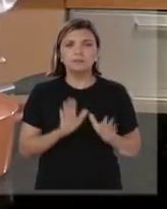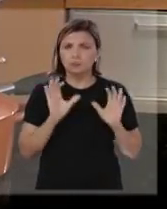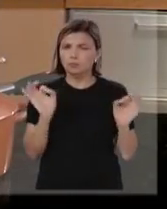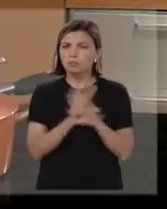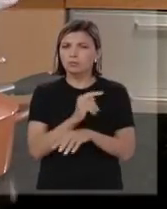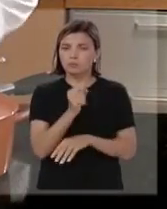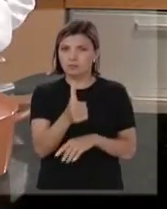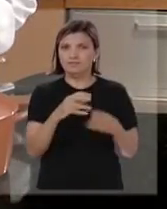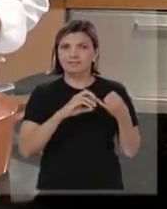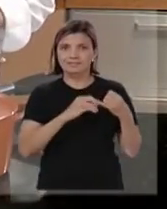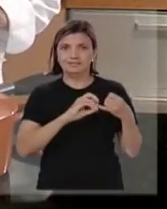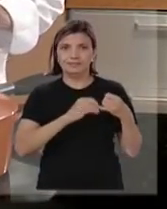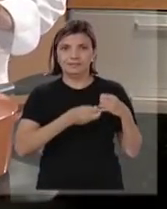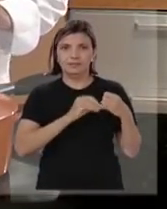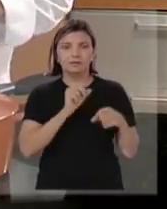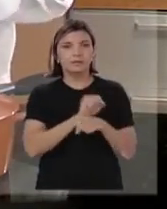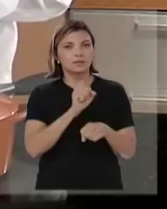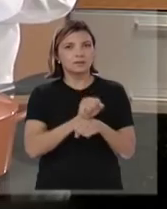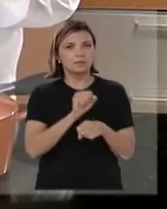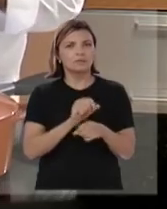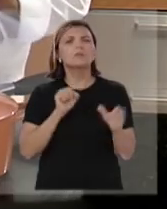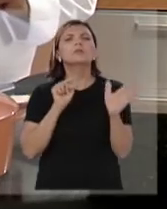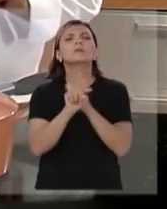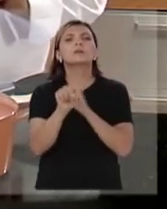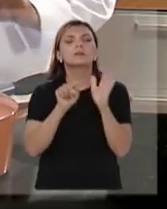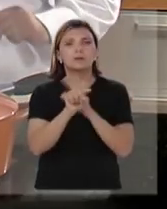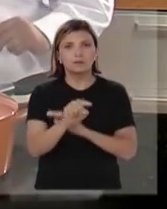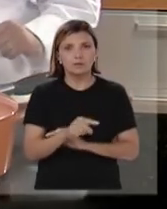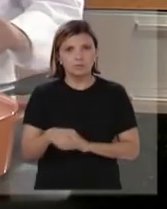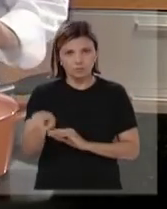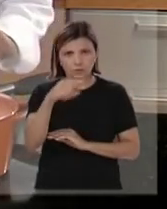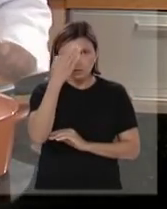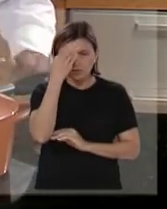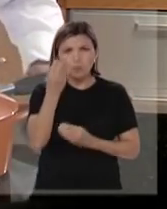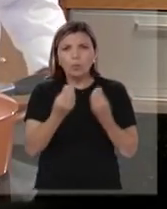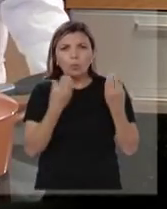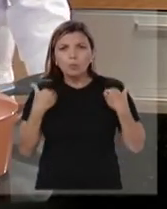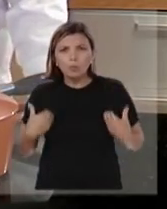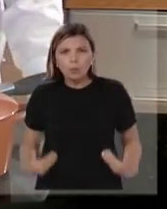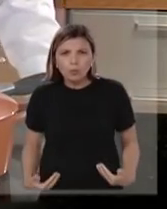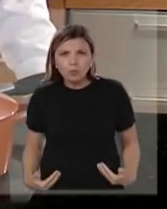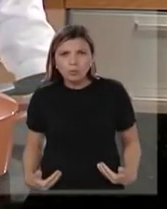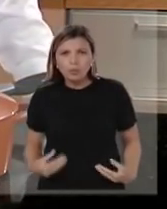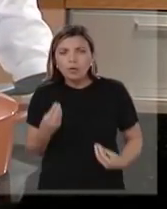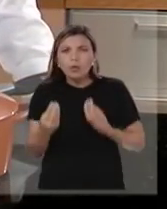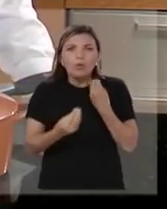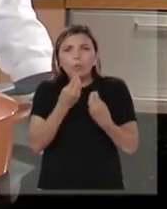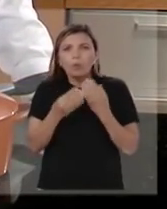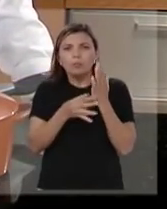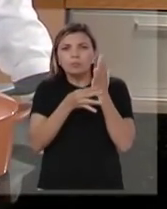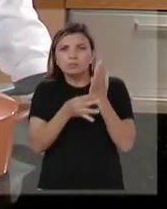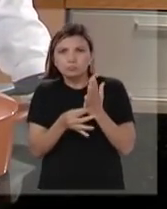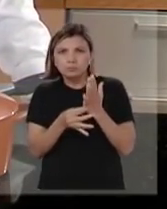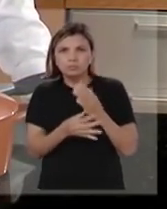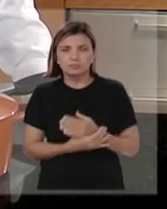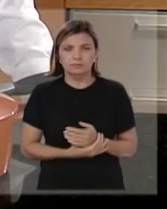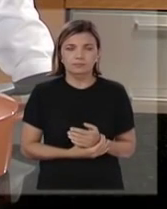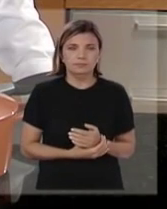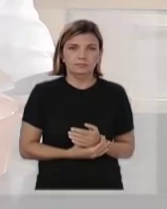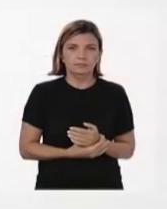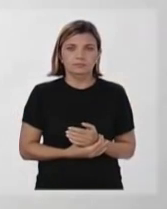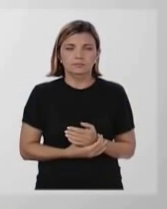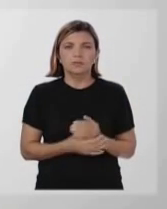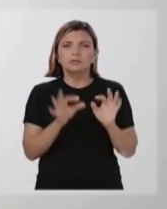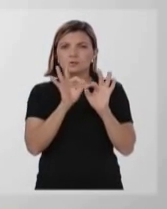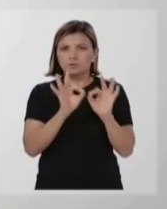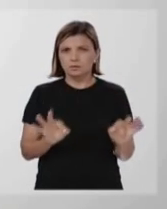Calma aí que já já está pronta a feijoada. Enquanto isso, só uma perguntinha. Você sabe como o nosso corpo faz a digestão dos alimentos gordurosos?